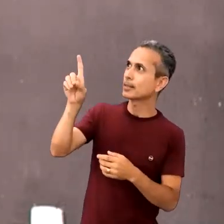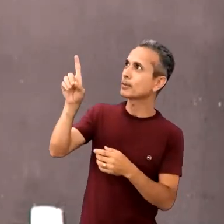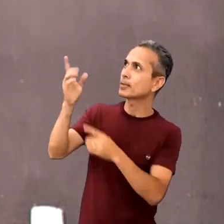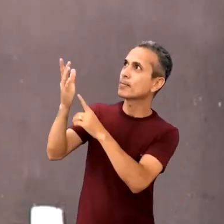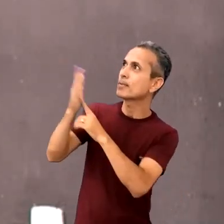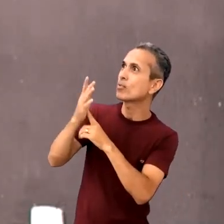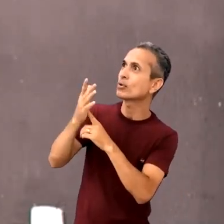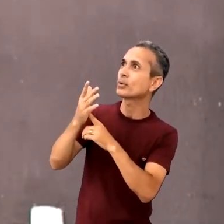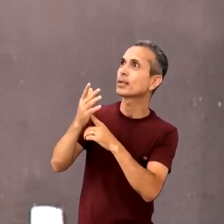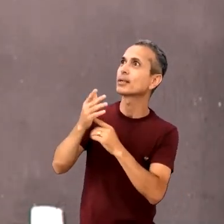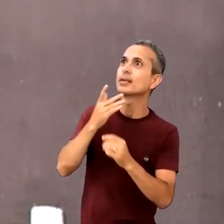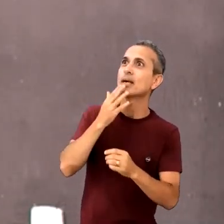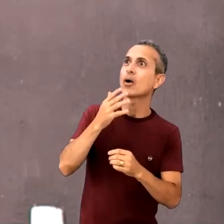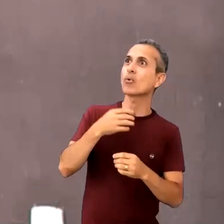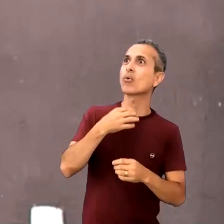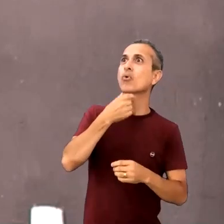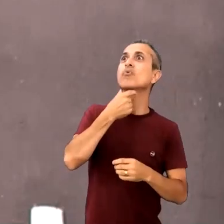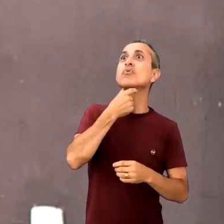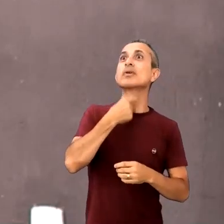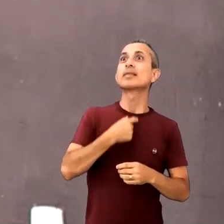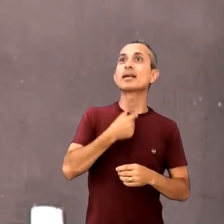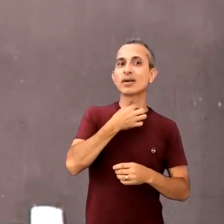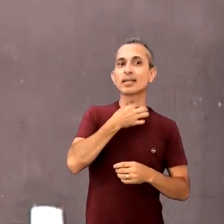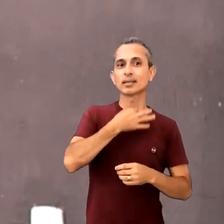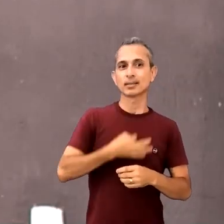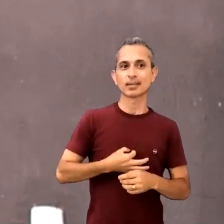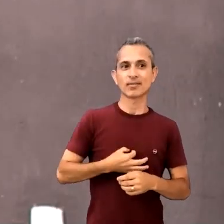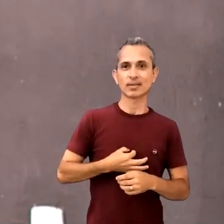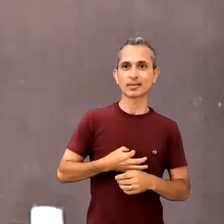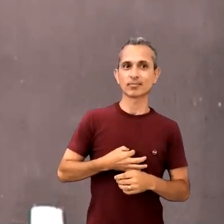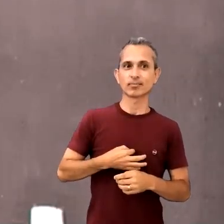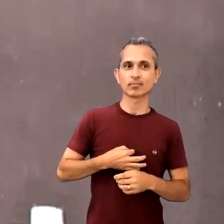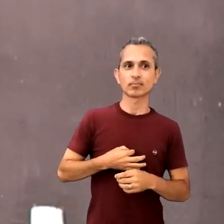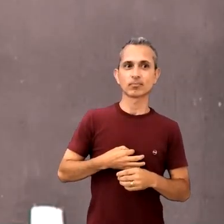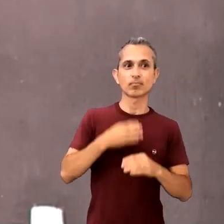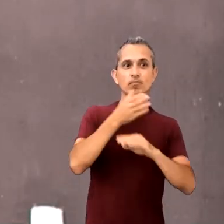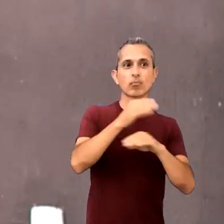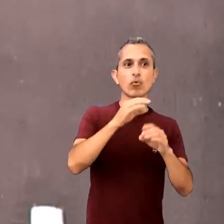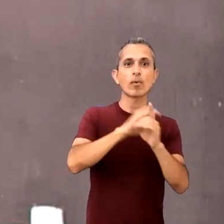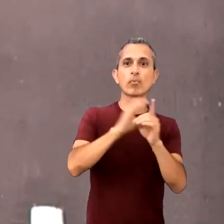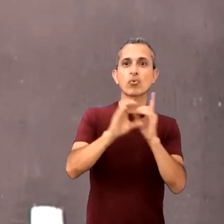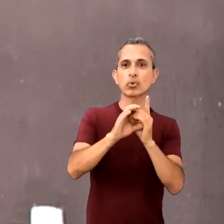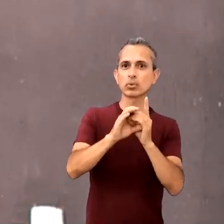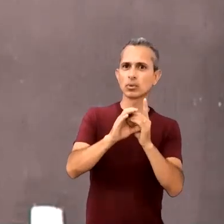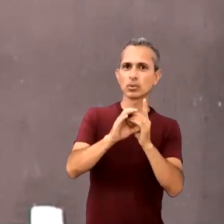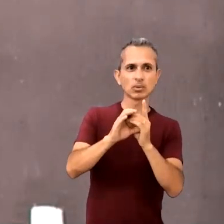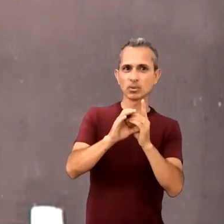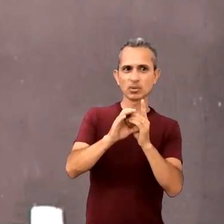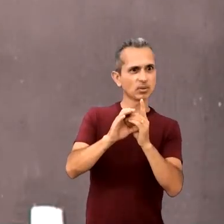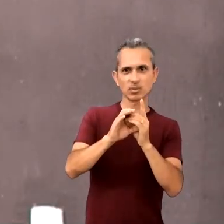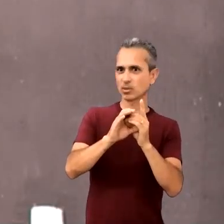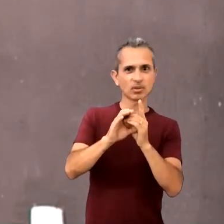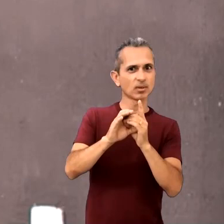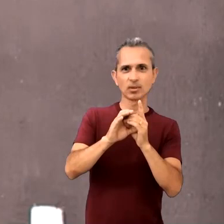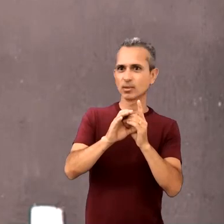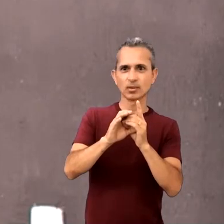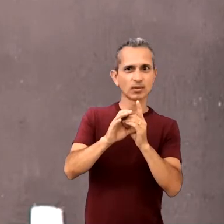culto. Deixa eu procurar na Bíblia a cor da gravata que Deus quer que eu vá. Não, não é esse nível de